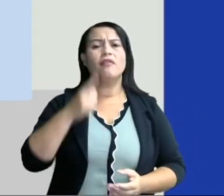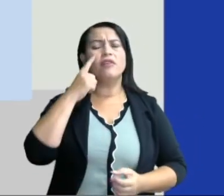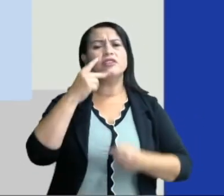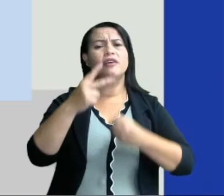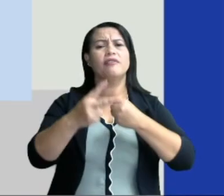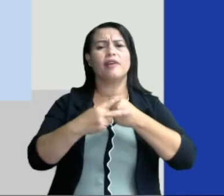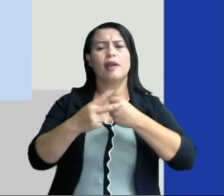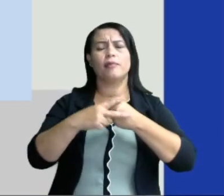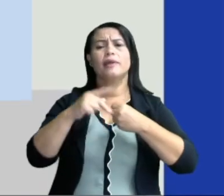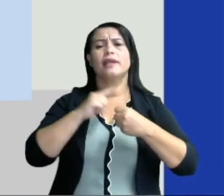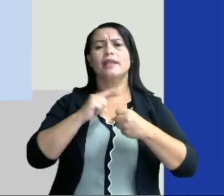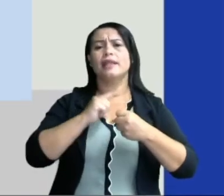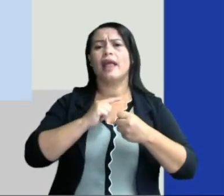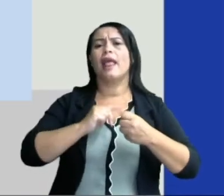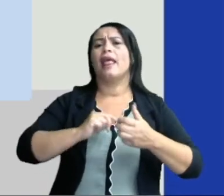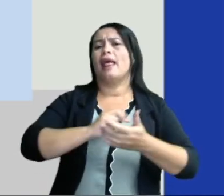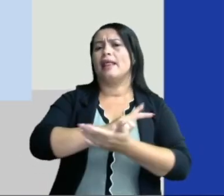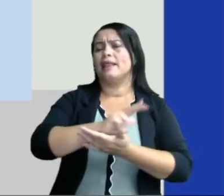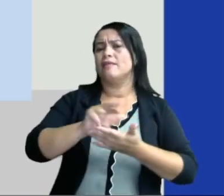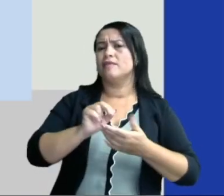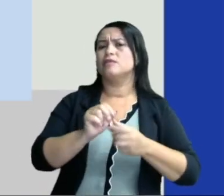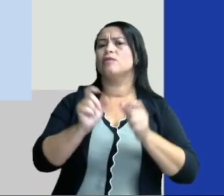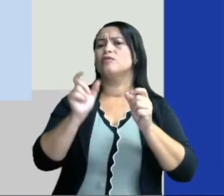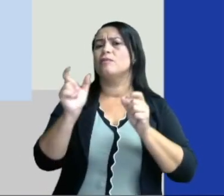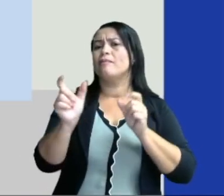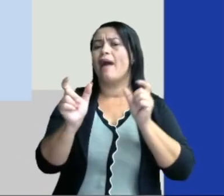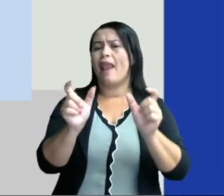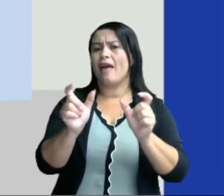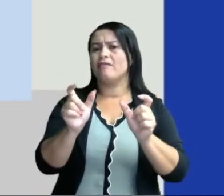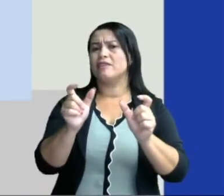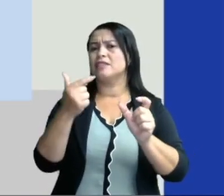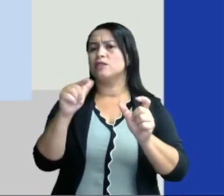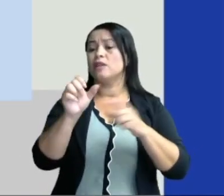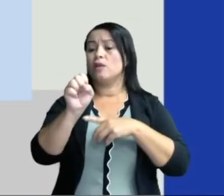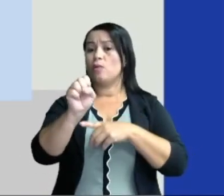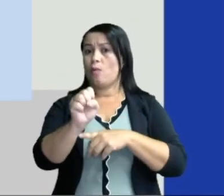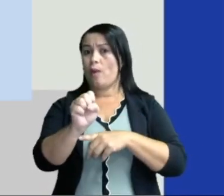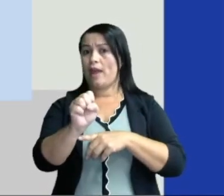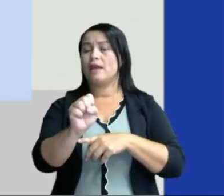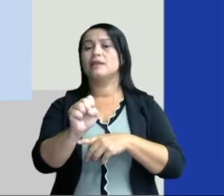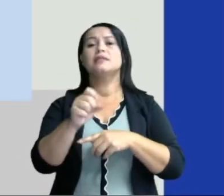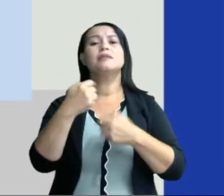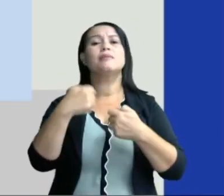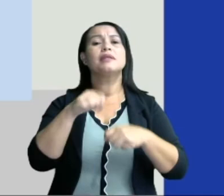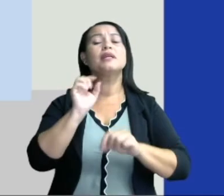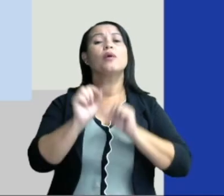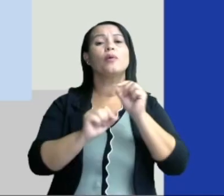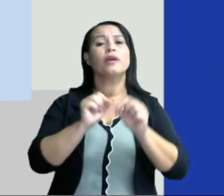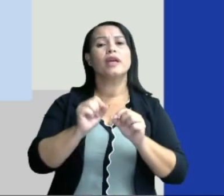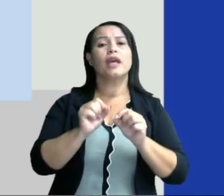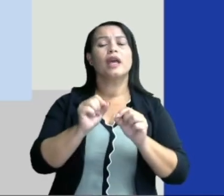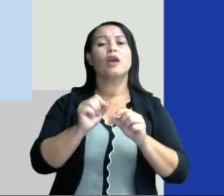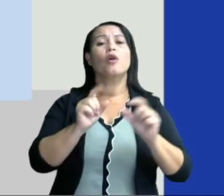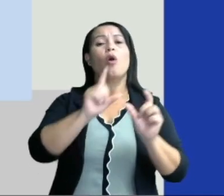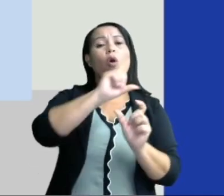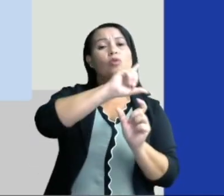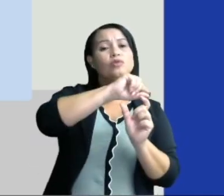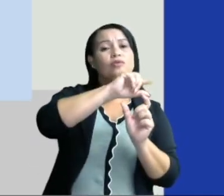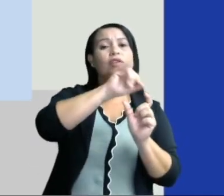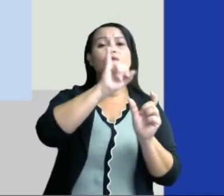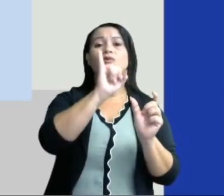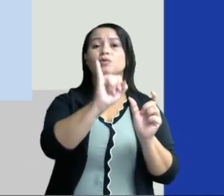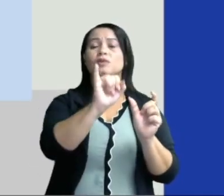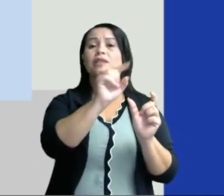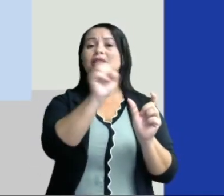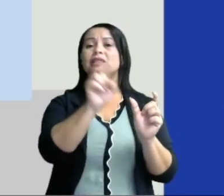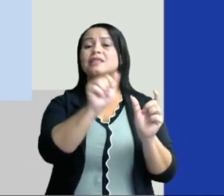Verbos que derivam de palavras primitivas que não possuem a letra S serão grafados com o sufixo